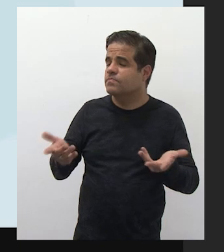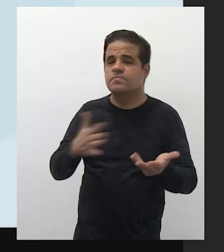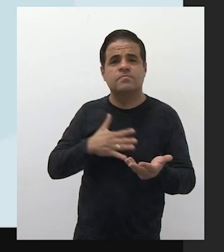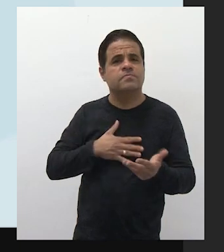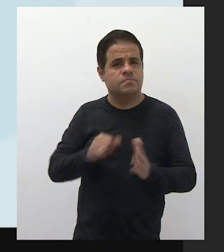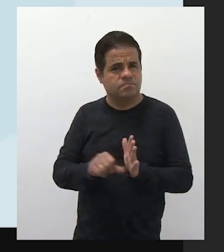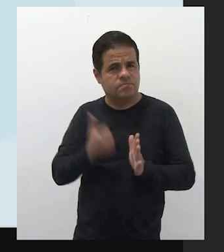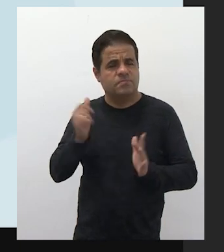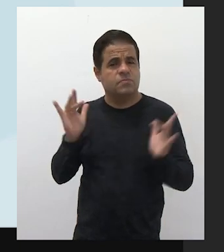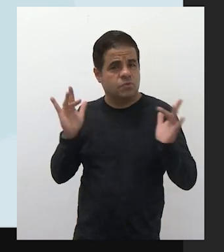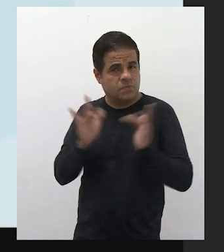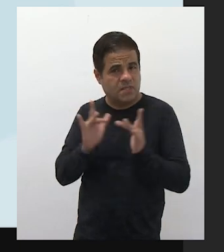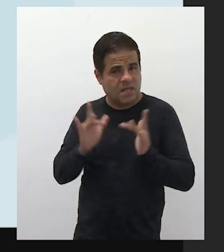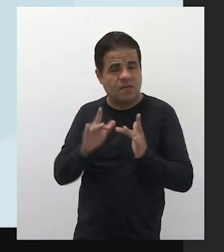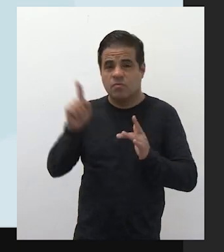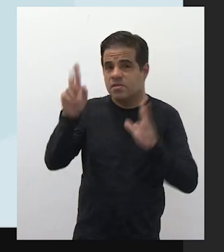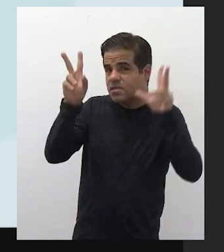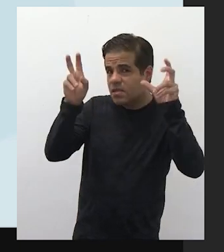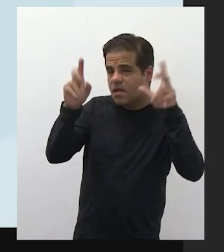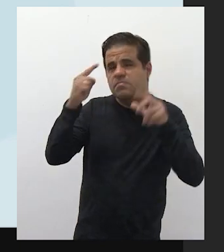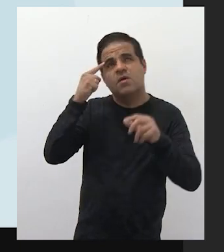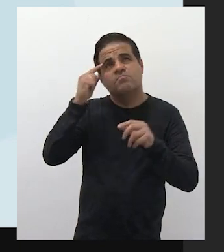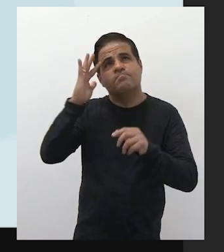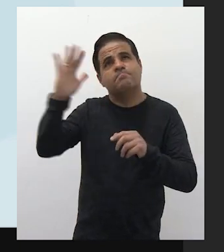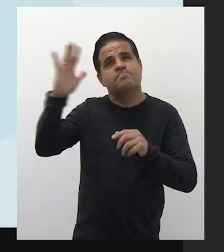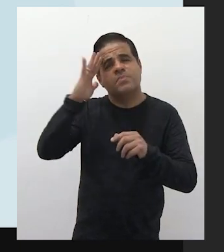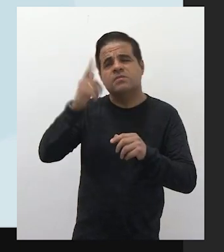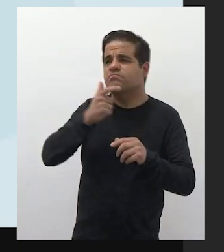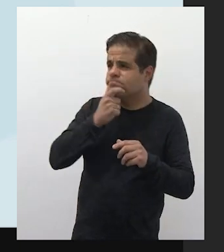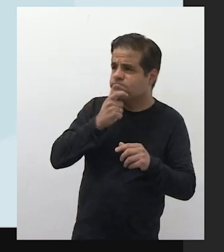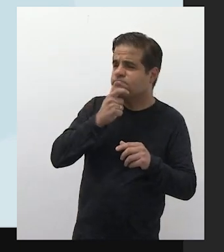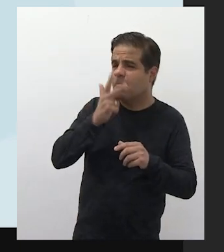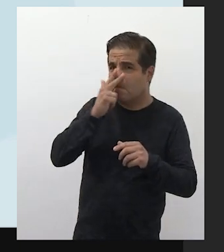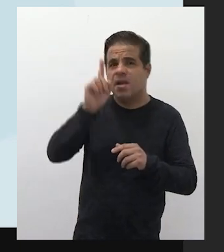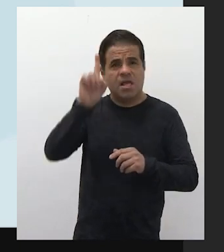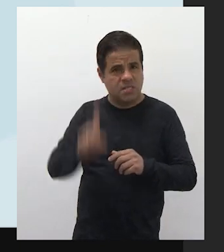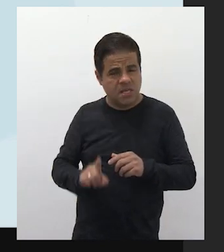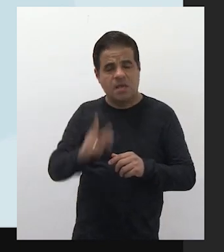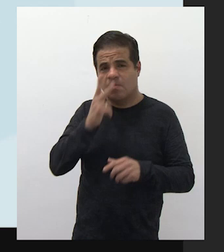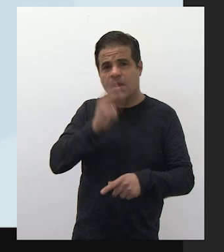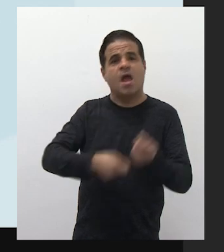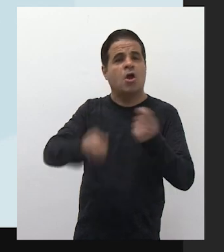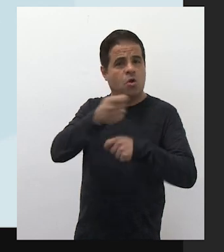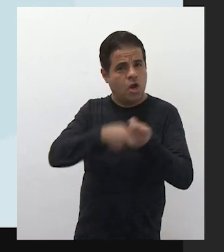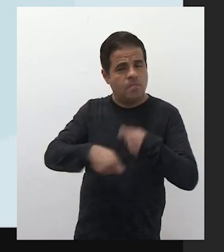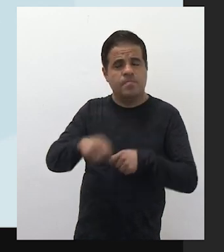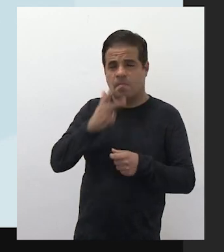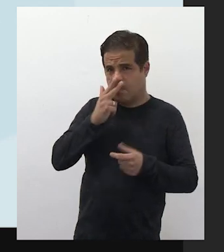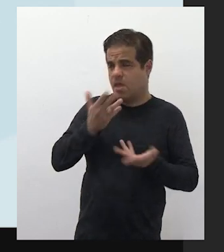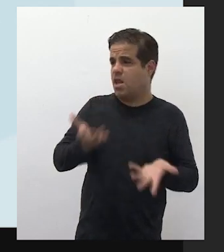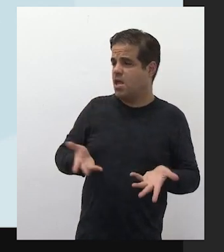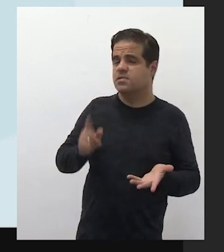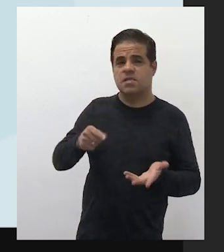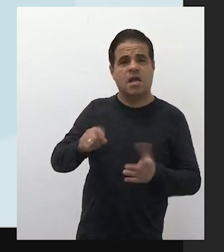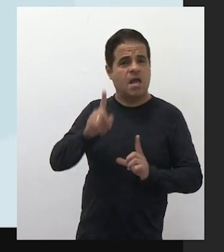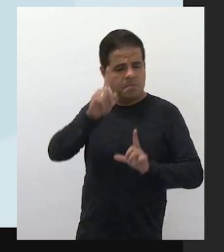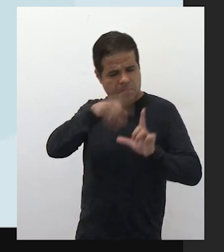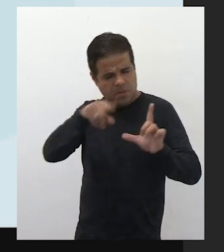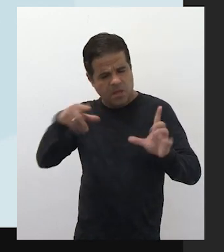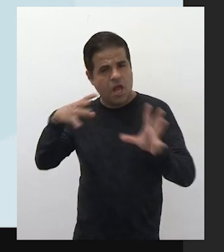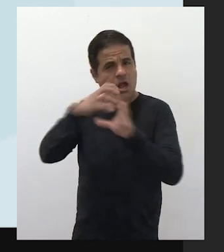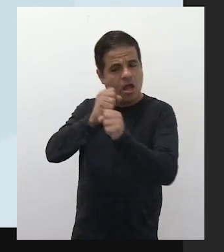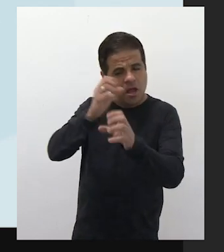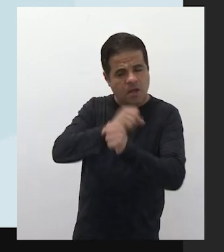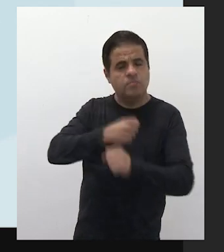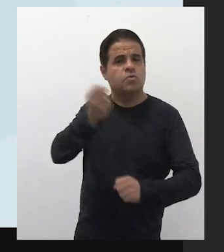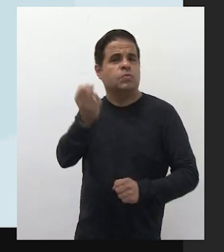meu primeiro contato com esse tema, eu pensei, puxa, nem parece que é direito, parece que é economia. Porque são estatísticas,